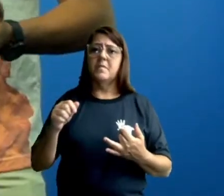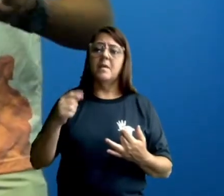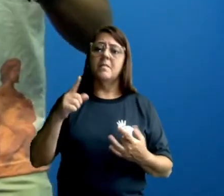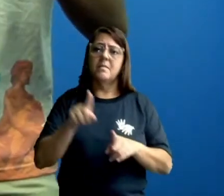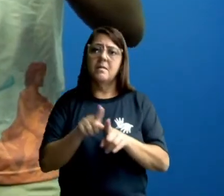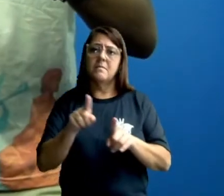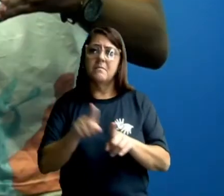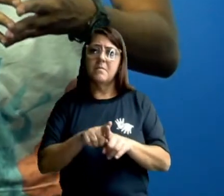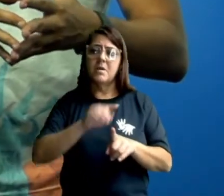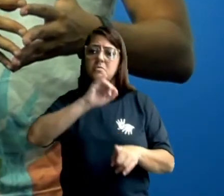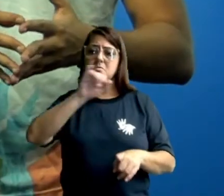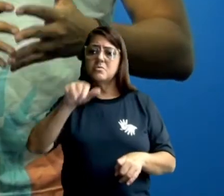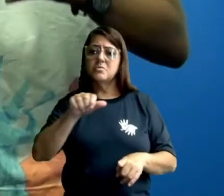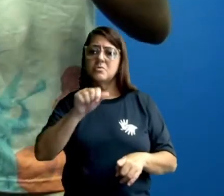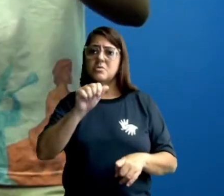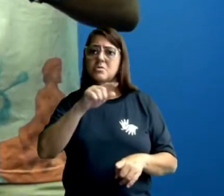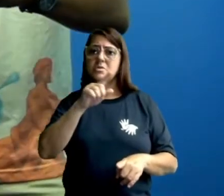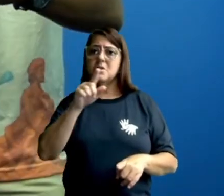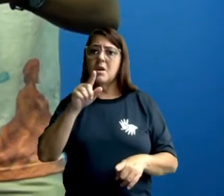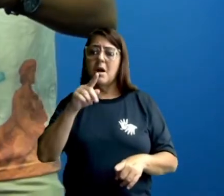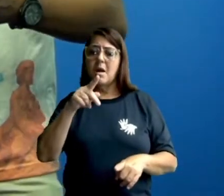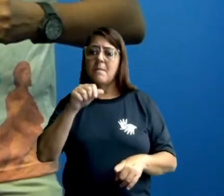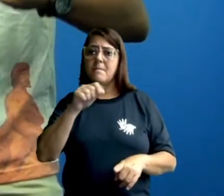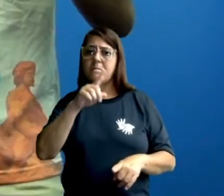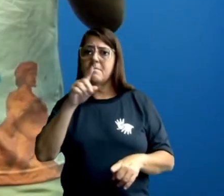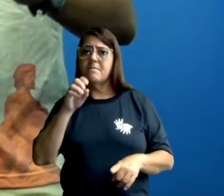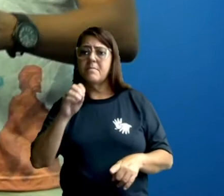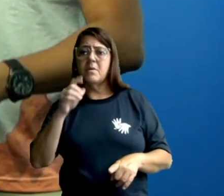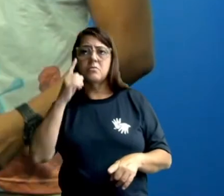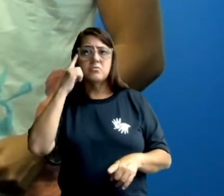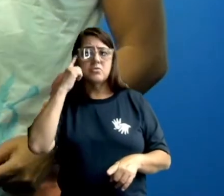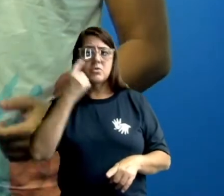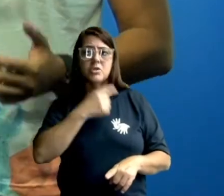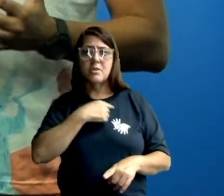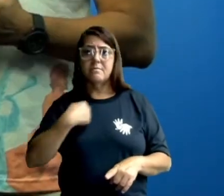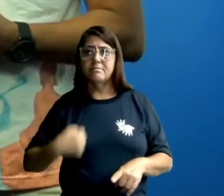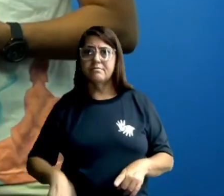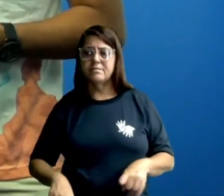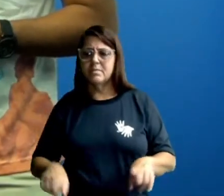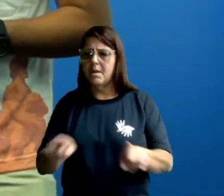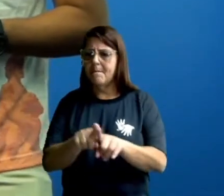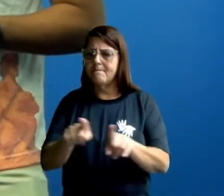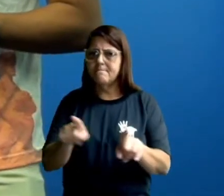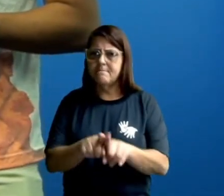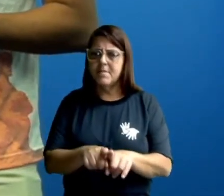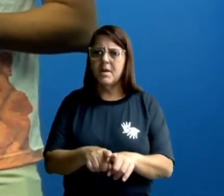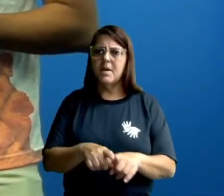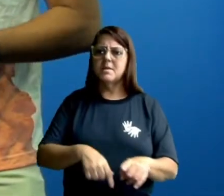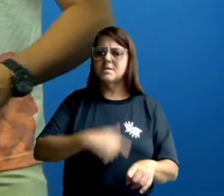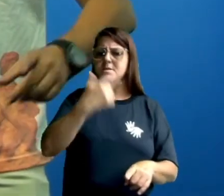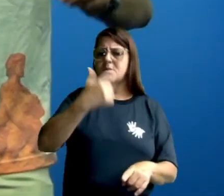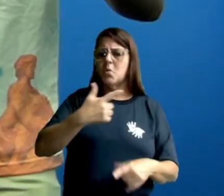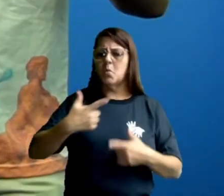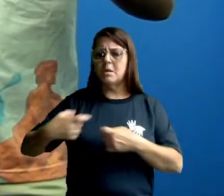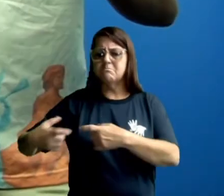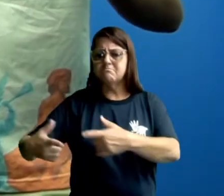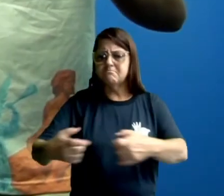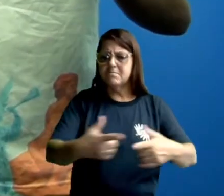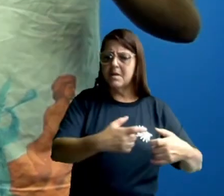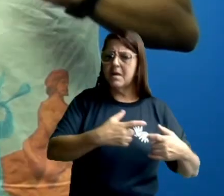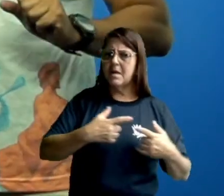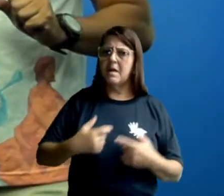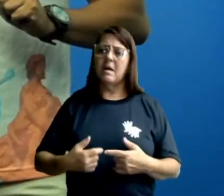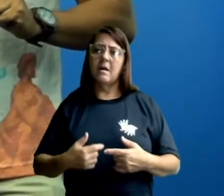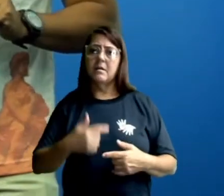Japão, as vitórias desse eixo vai marcar essa primeira fase da Segunda Guerra Mundial. A